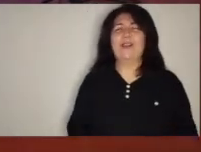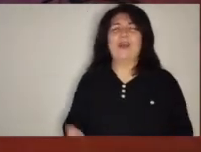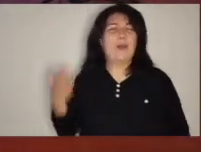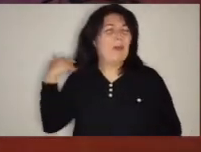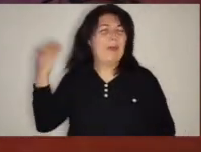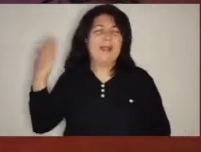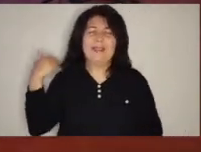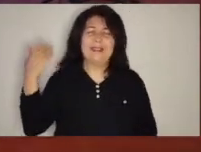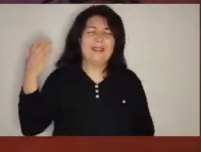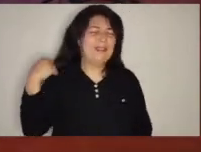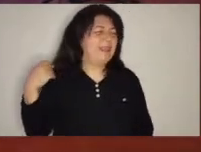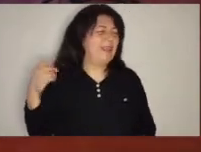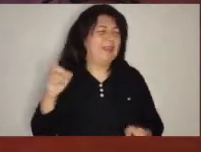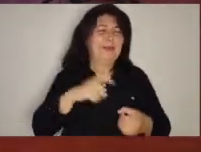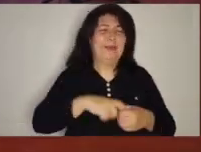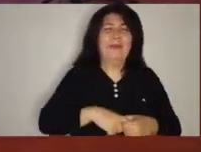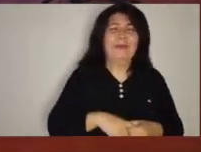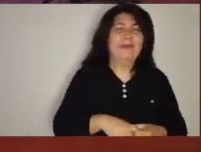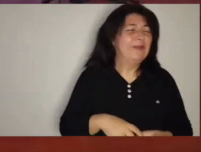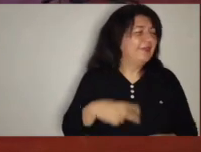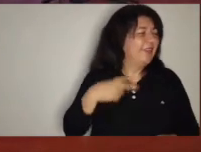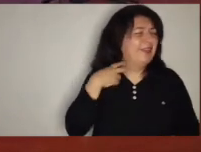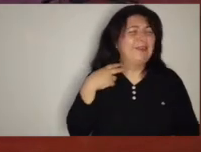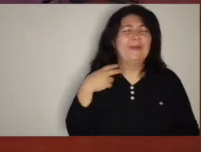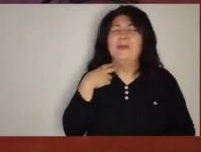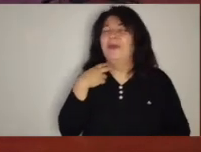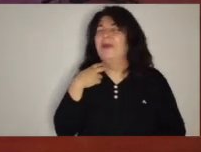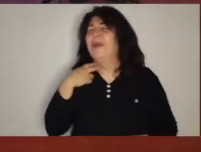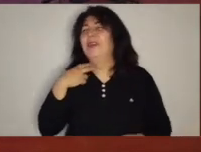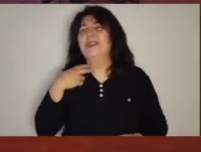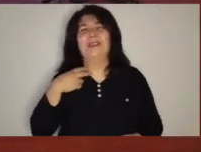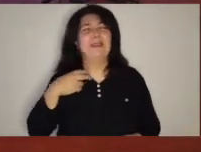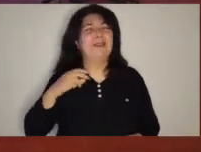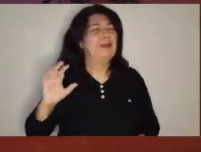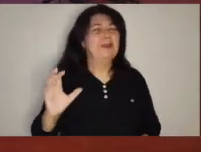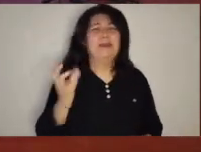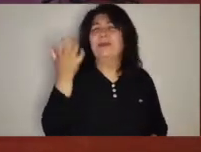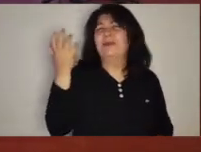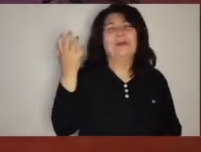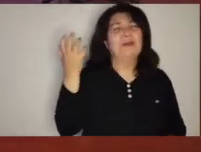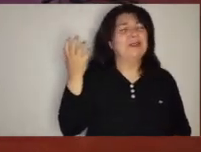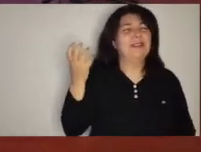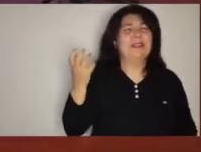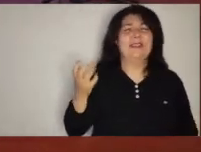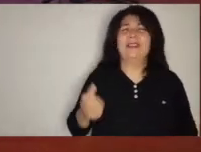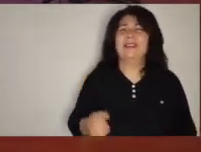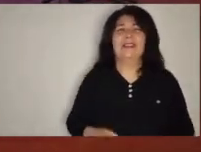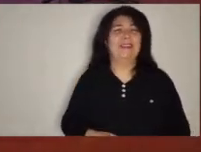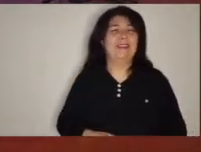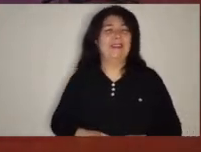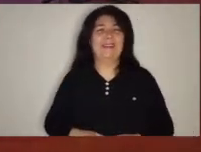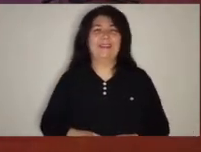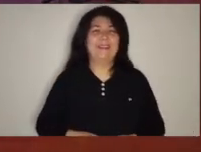irei, se eu não tenho pra onde voltar? Só tenho você,